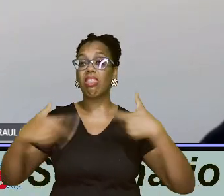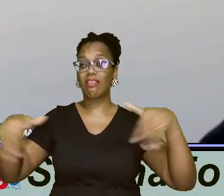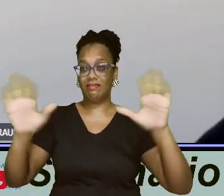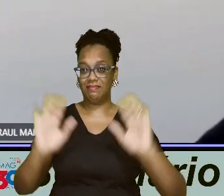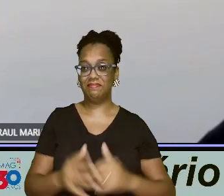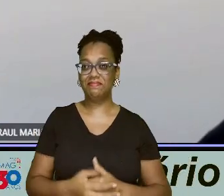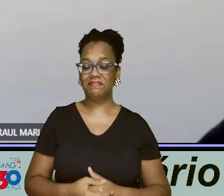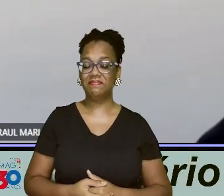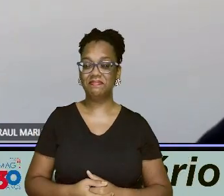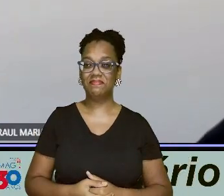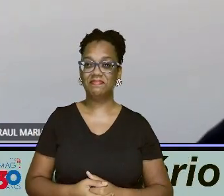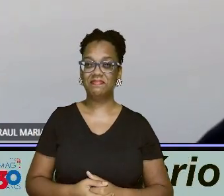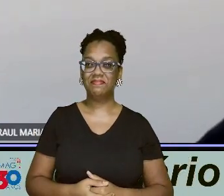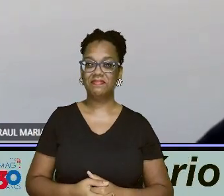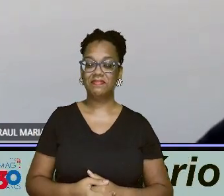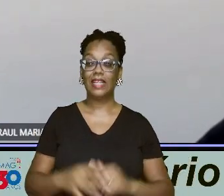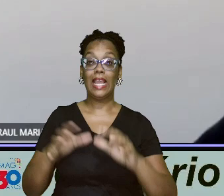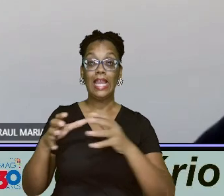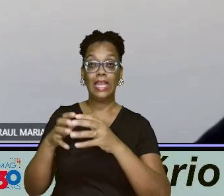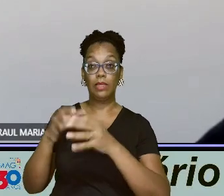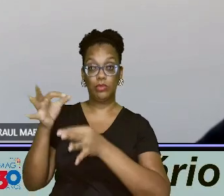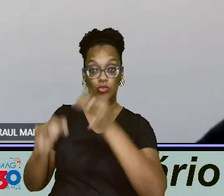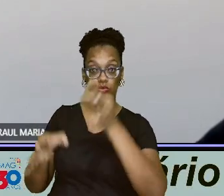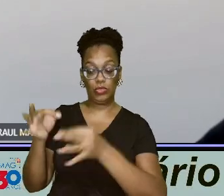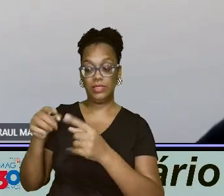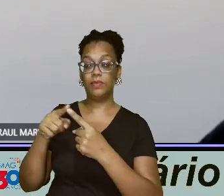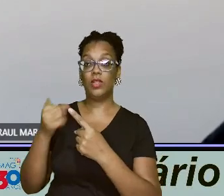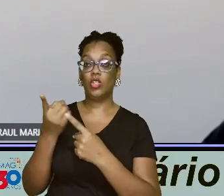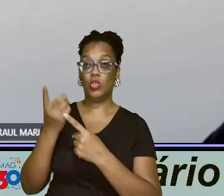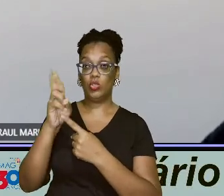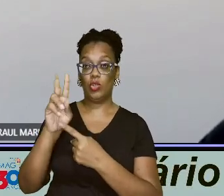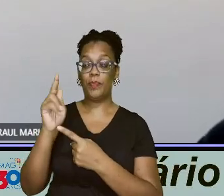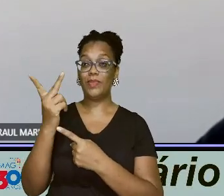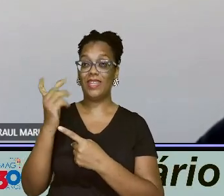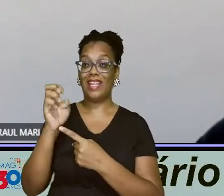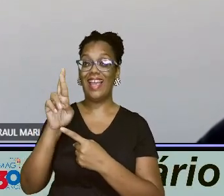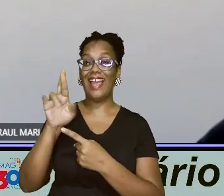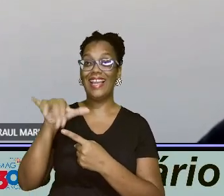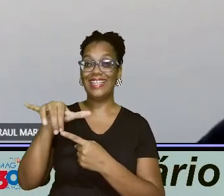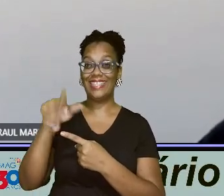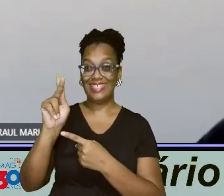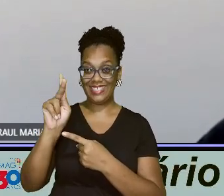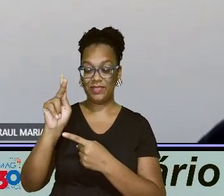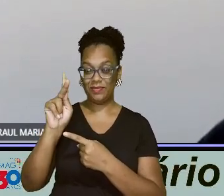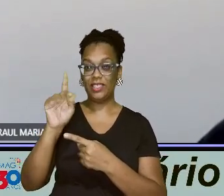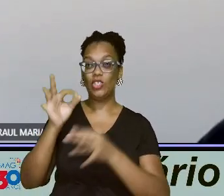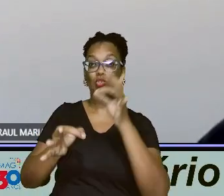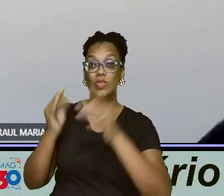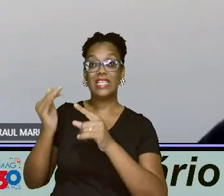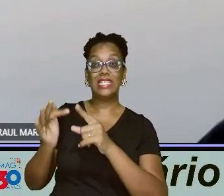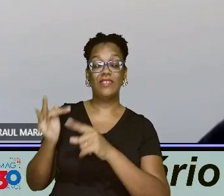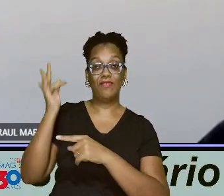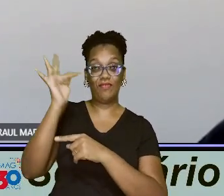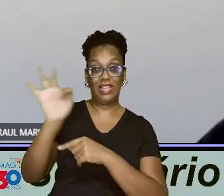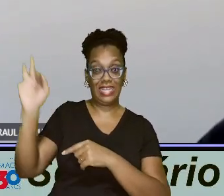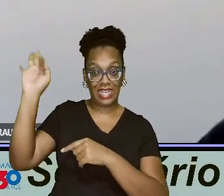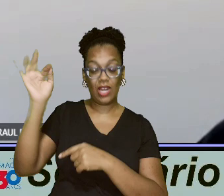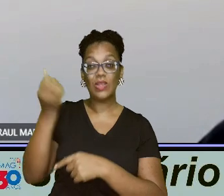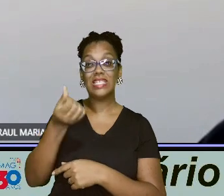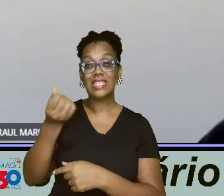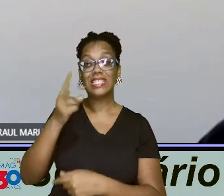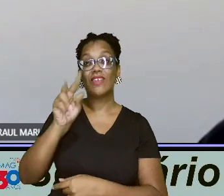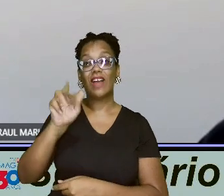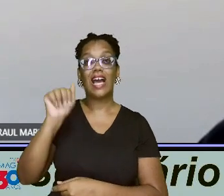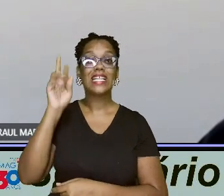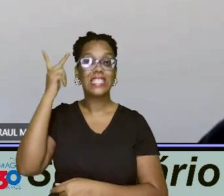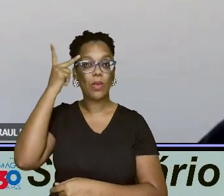Na equipe de juízes, nós temos o Dr. Eric Frederico Gramstrup, que é juiz federal da Sexta Vara de Execuções Fiscais de São Paulo. É doutor e mestre em